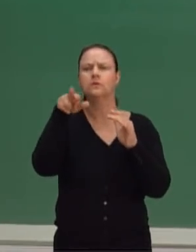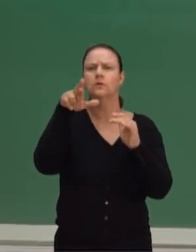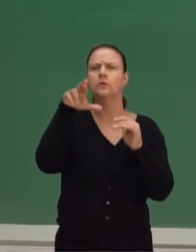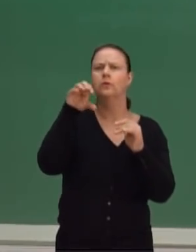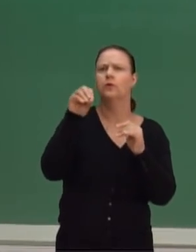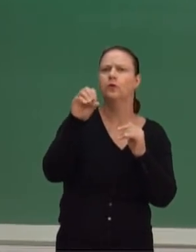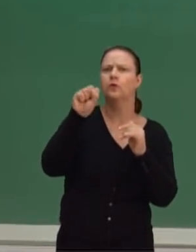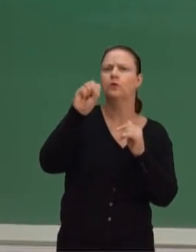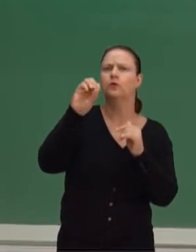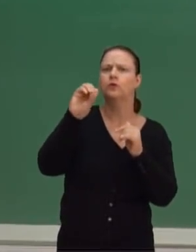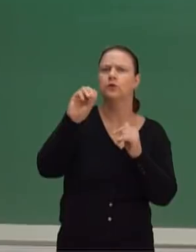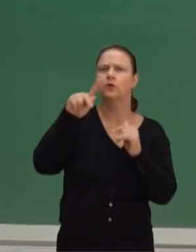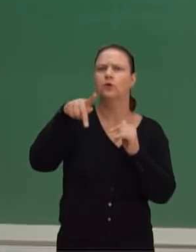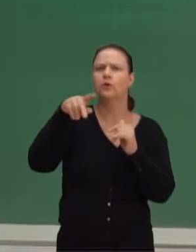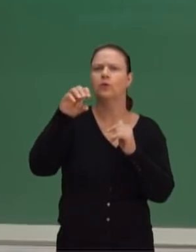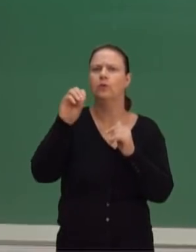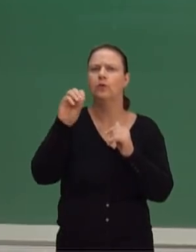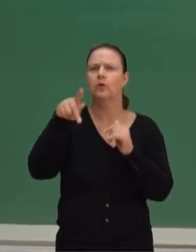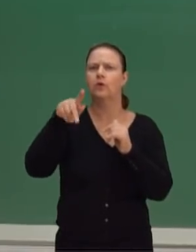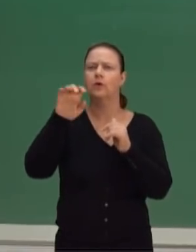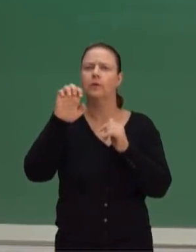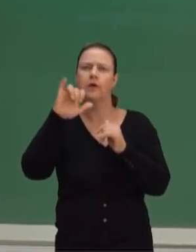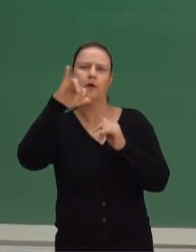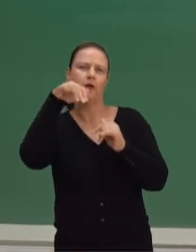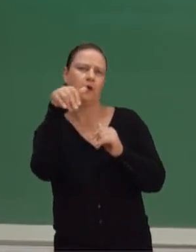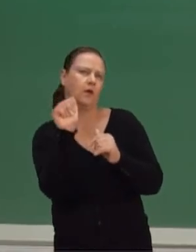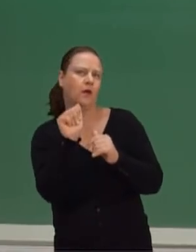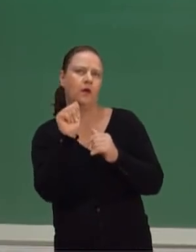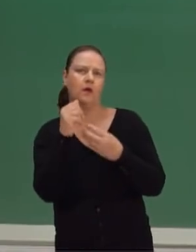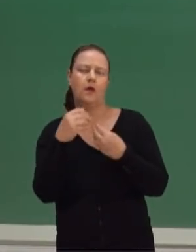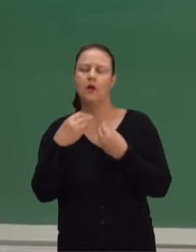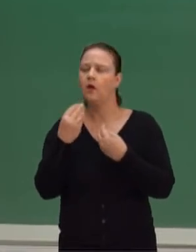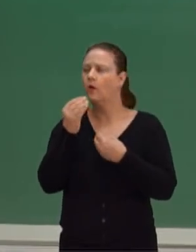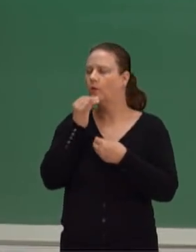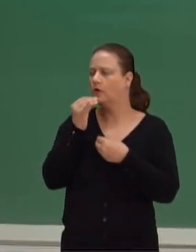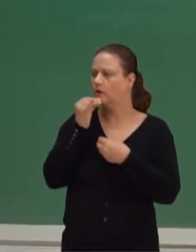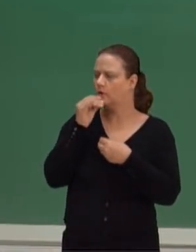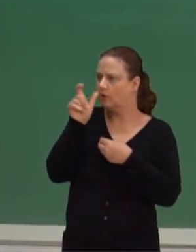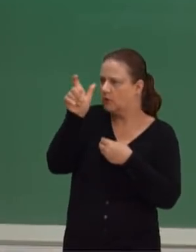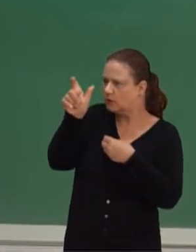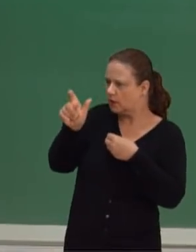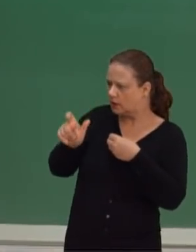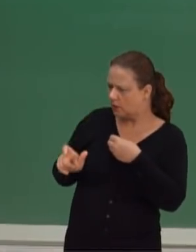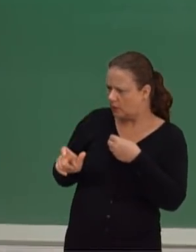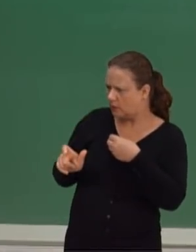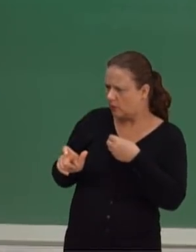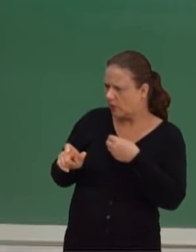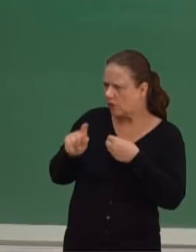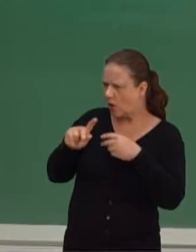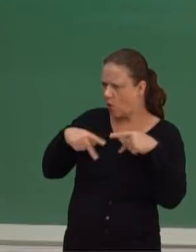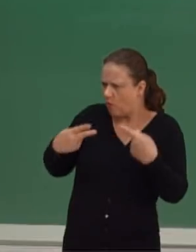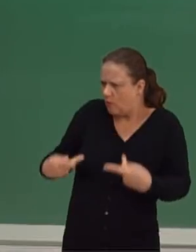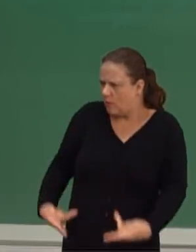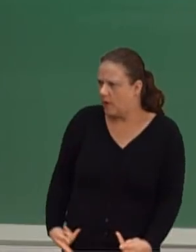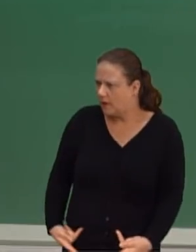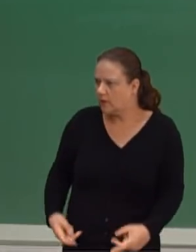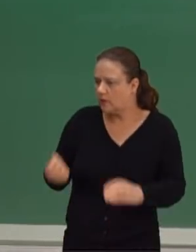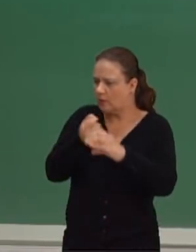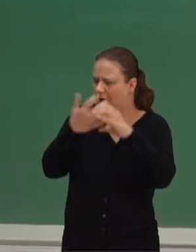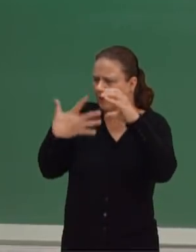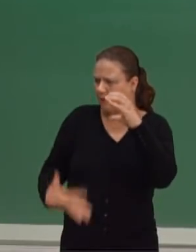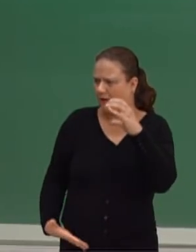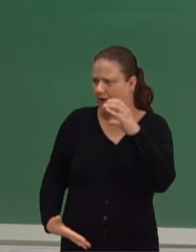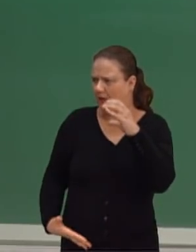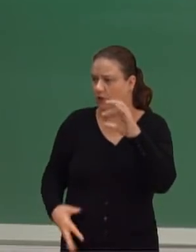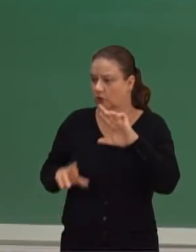Simples. Você dá para um ser que não é humano uma característica humana. Por exemplo, você